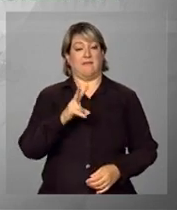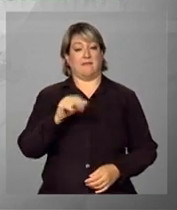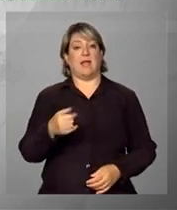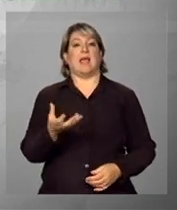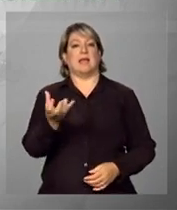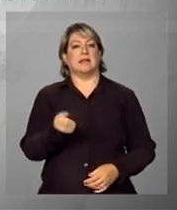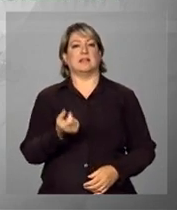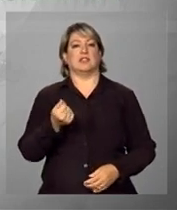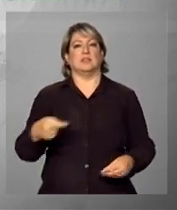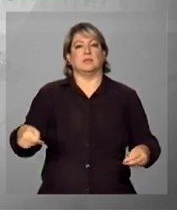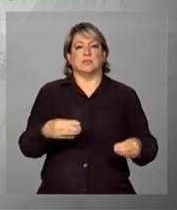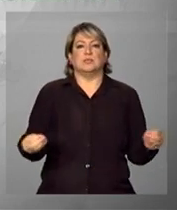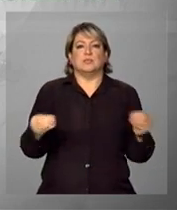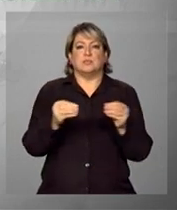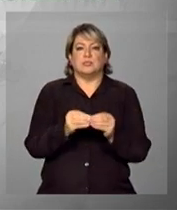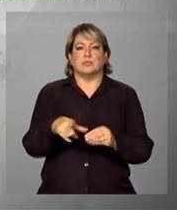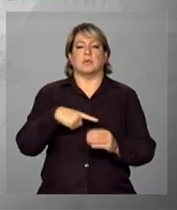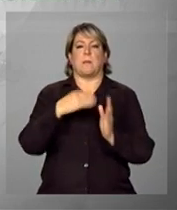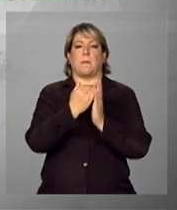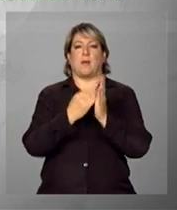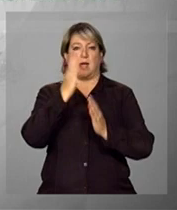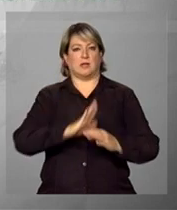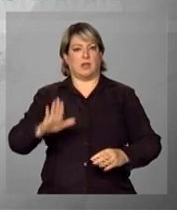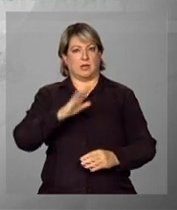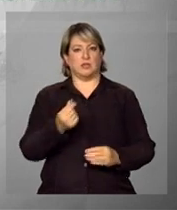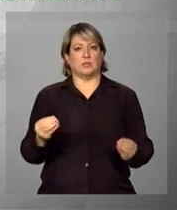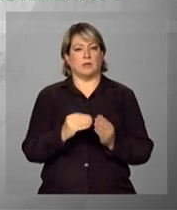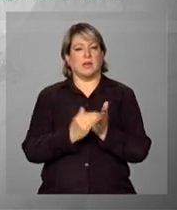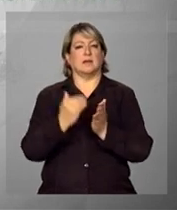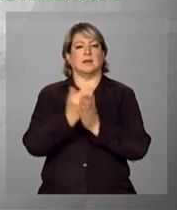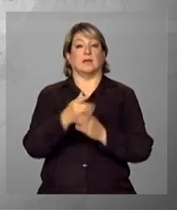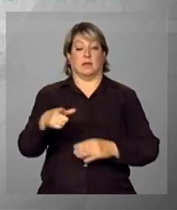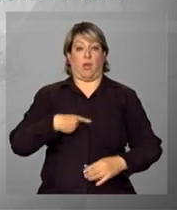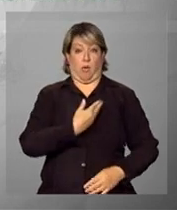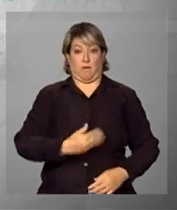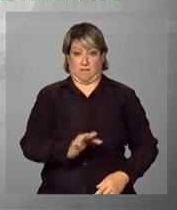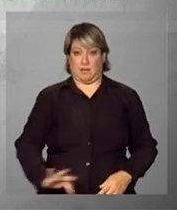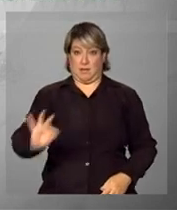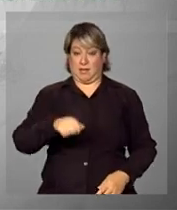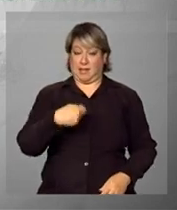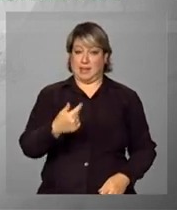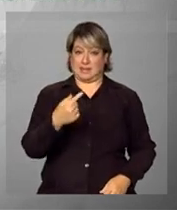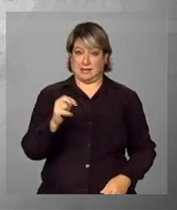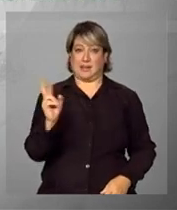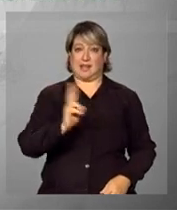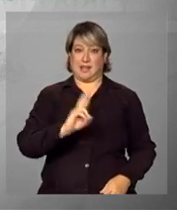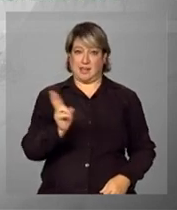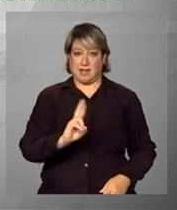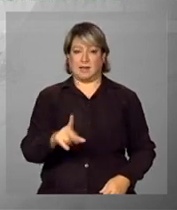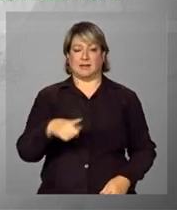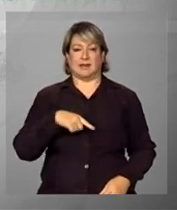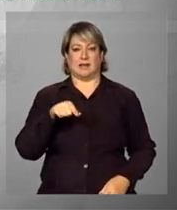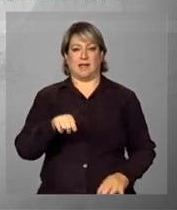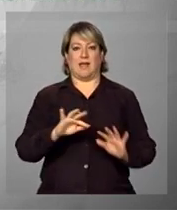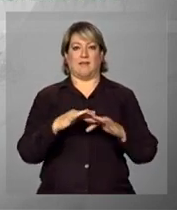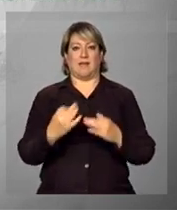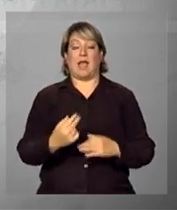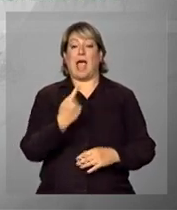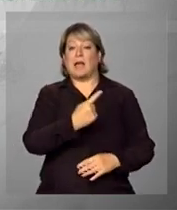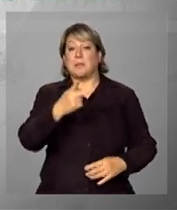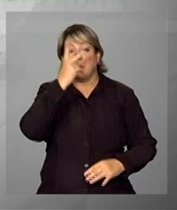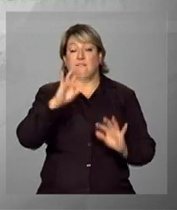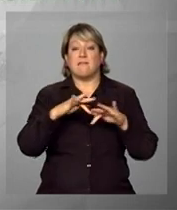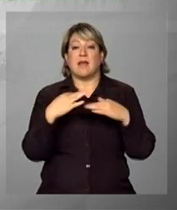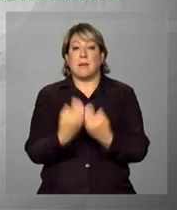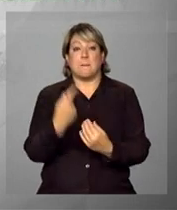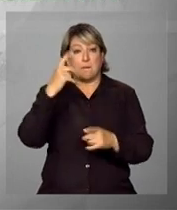repassada pelos programas nacionais. O governo federal garante no mínimo R$ 70 por pessoa da família ao mês e o estado